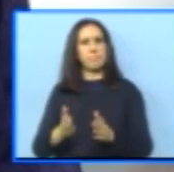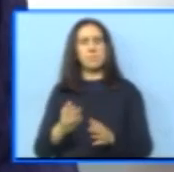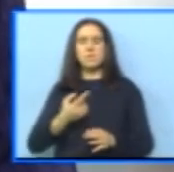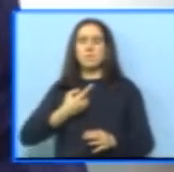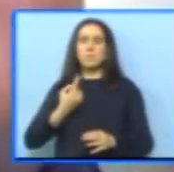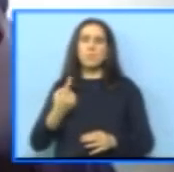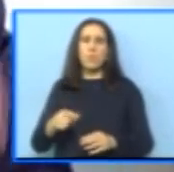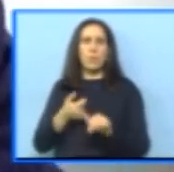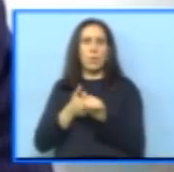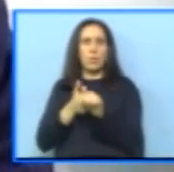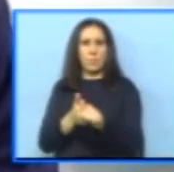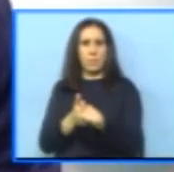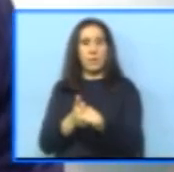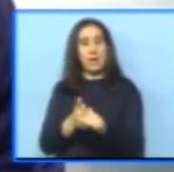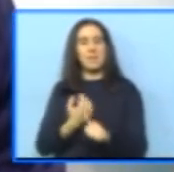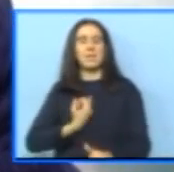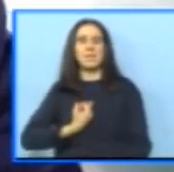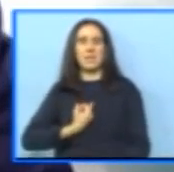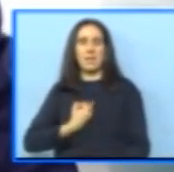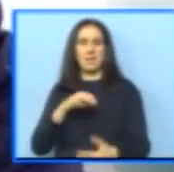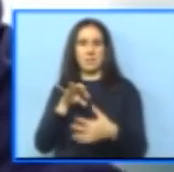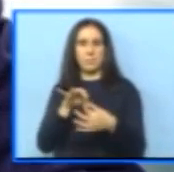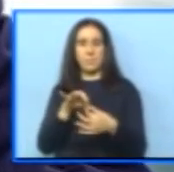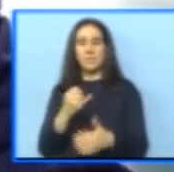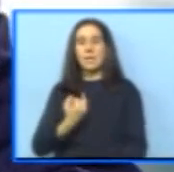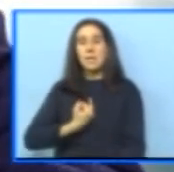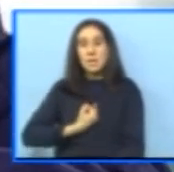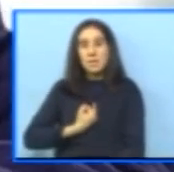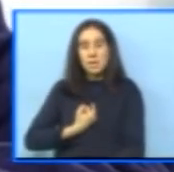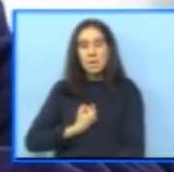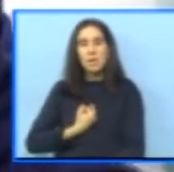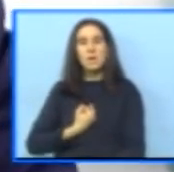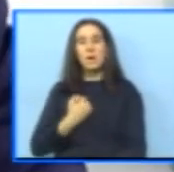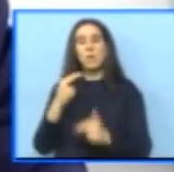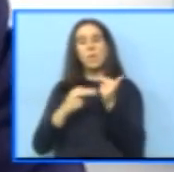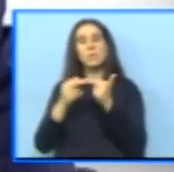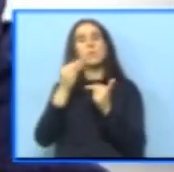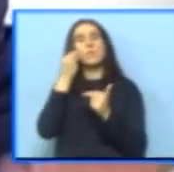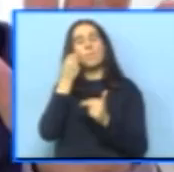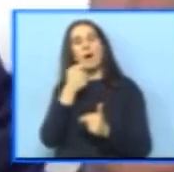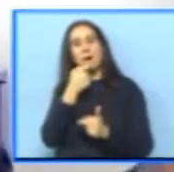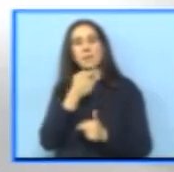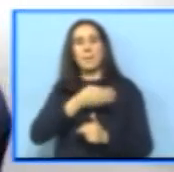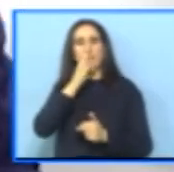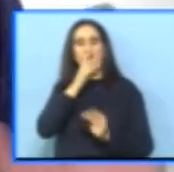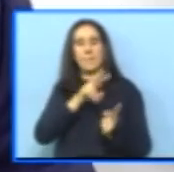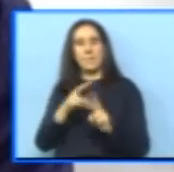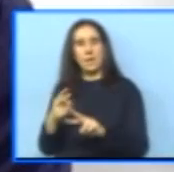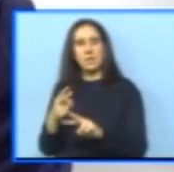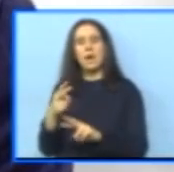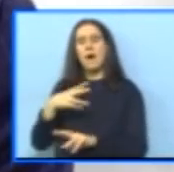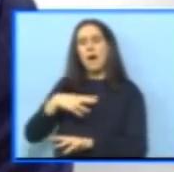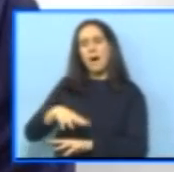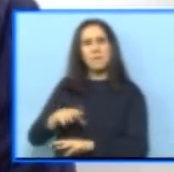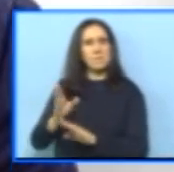cumprir. Isso marca uma identidade. Essa identidade constrói-se a partir da prática. Não precisa a intenção, como há